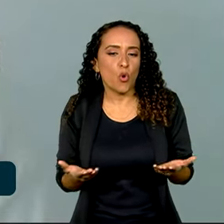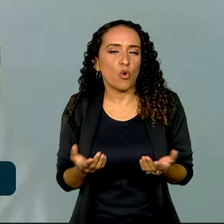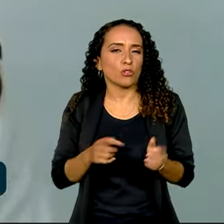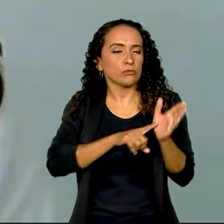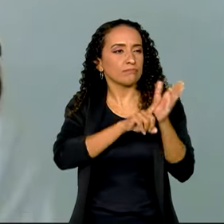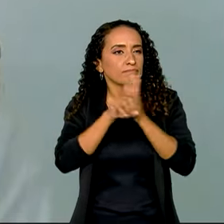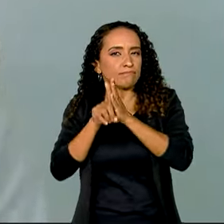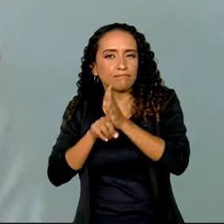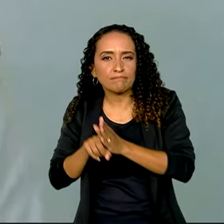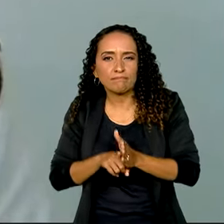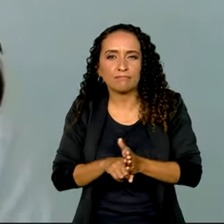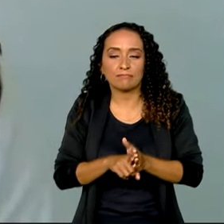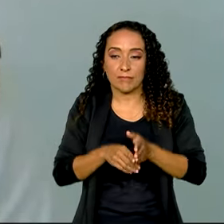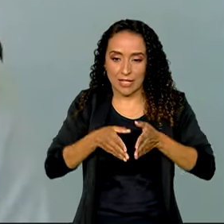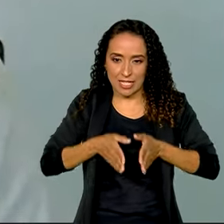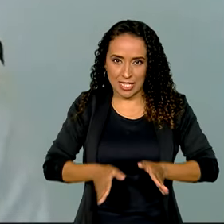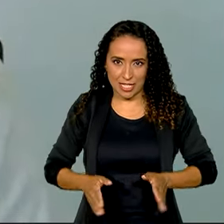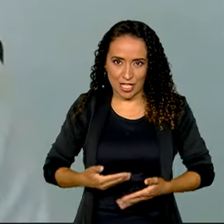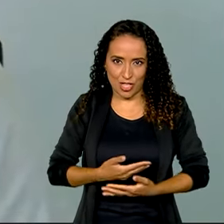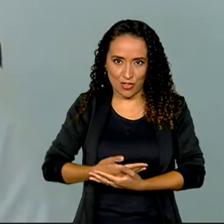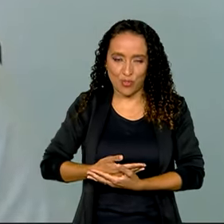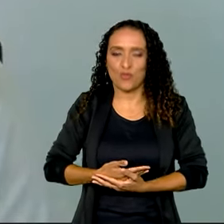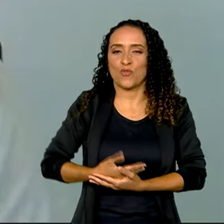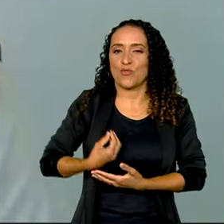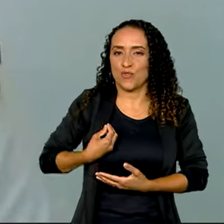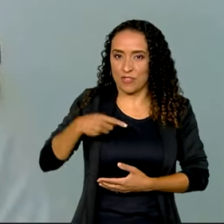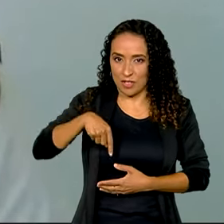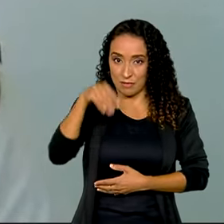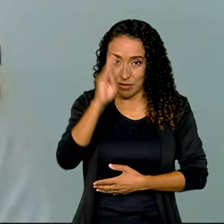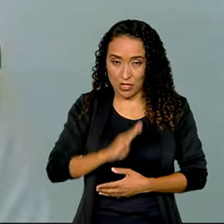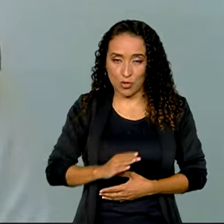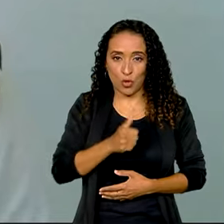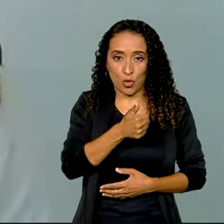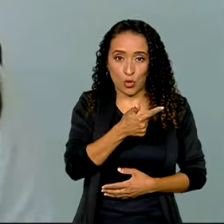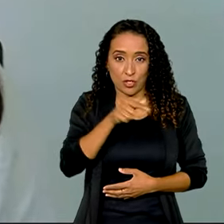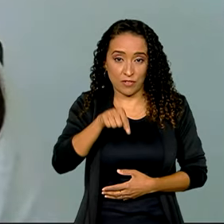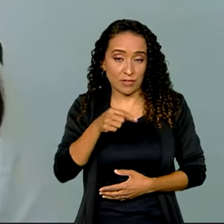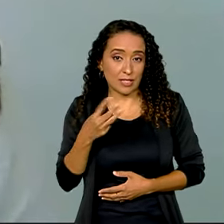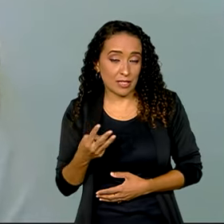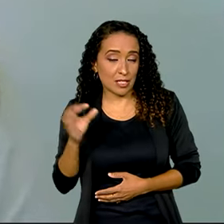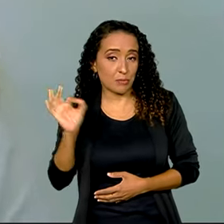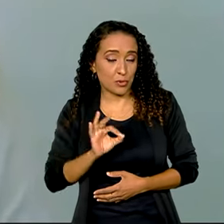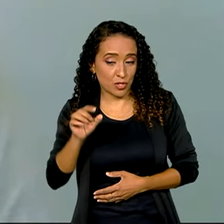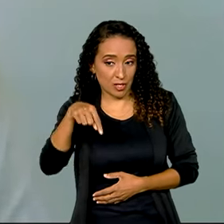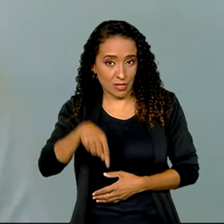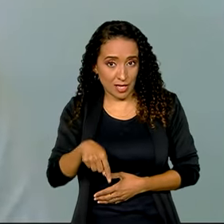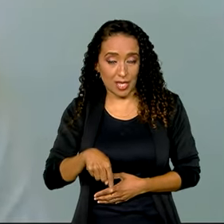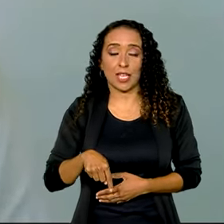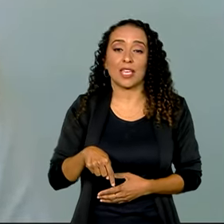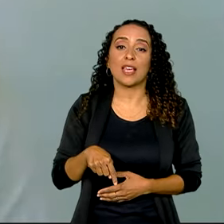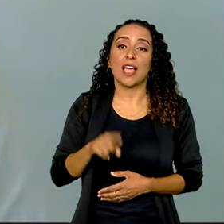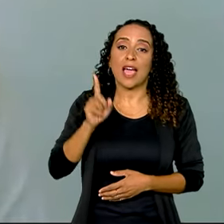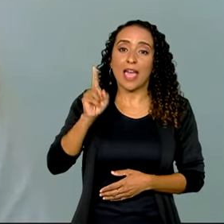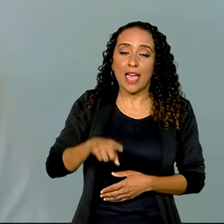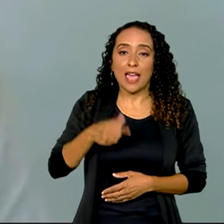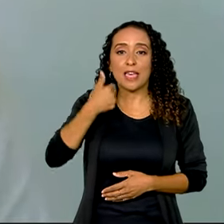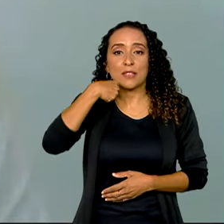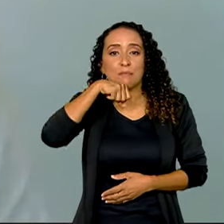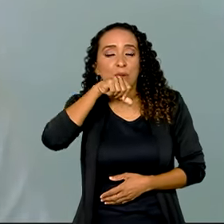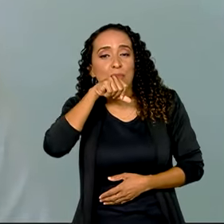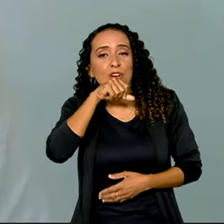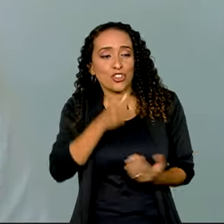Analisa os nascidos vivos no Brasil 12,3 por desses nascidos vivos são de mães